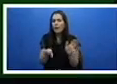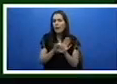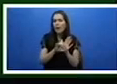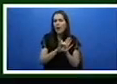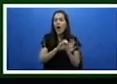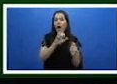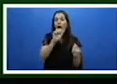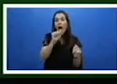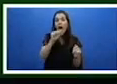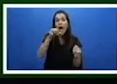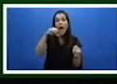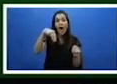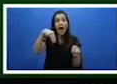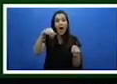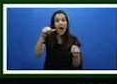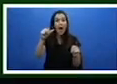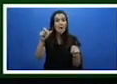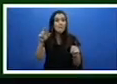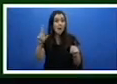amargo,